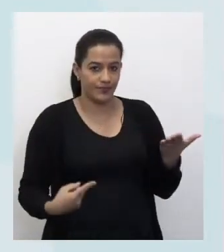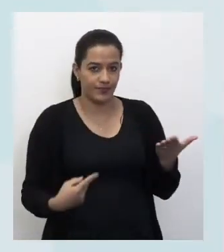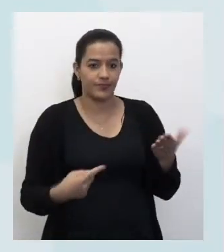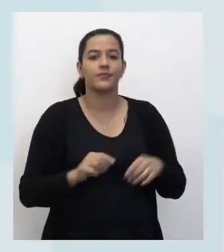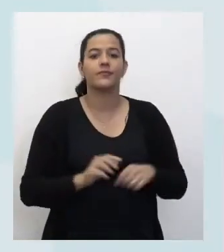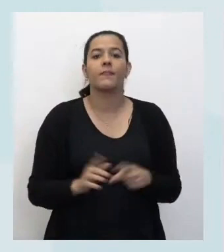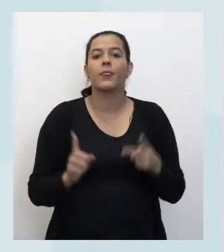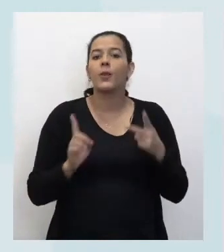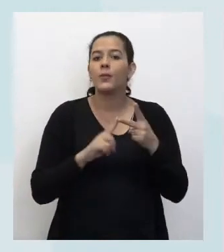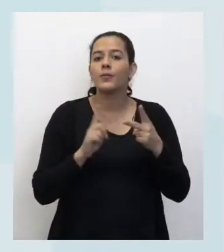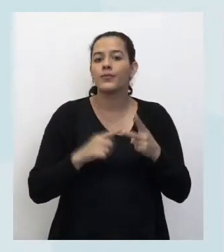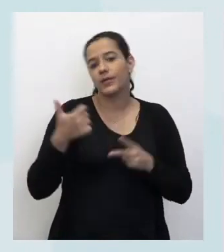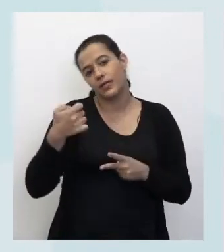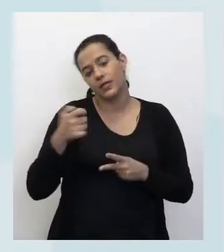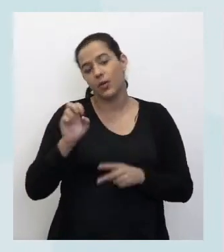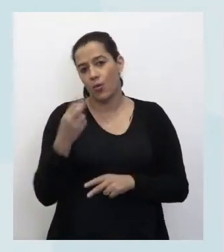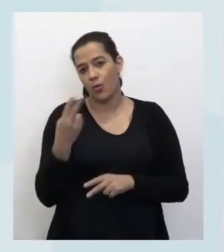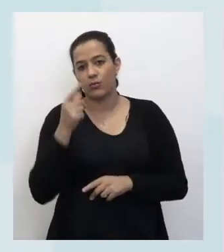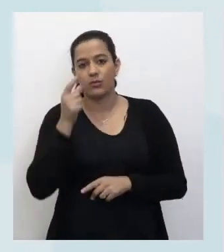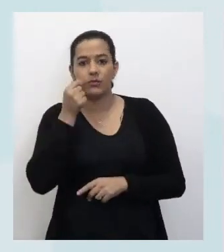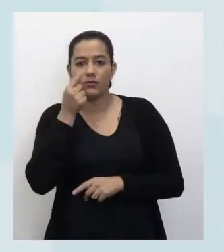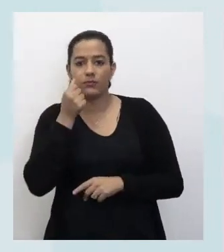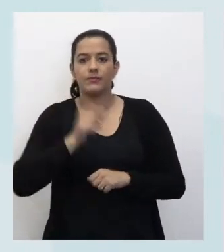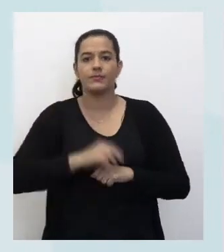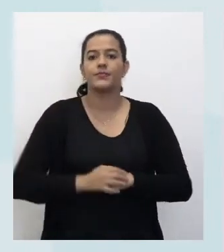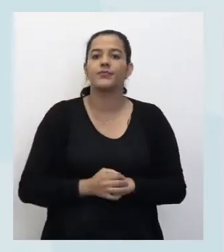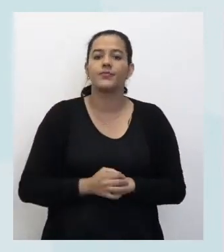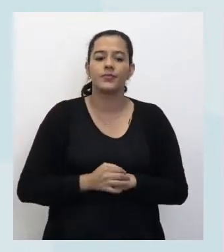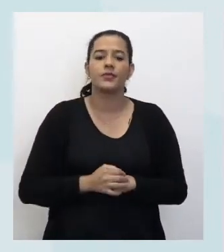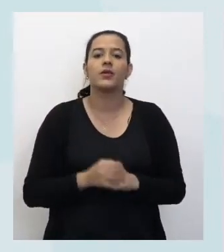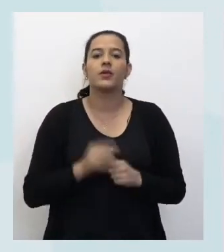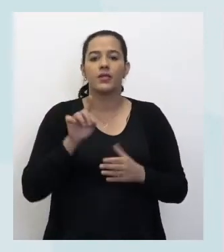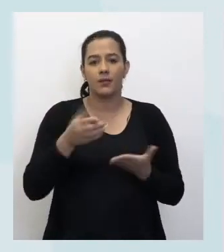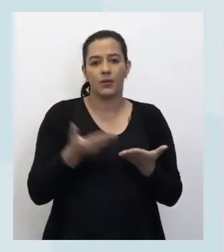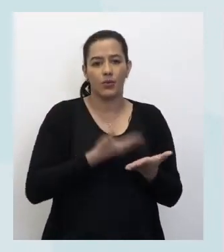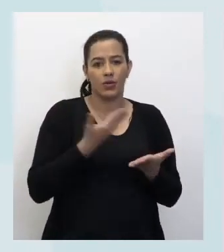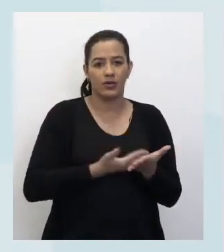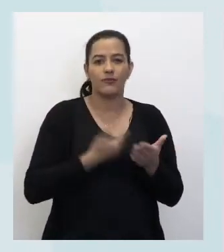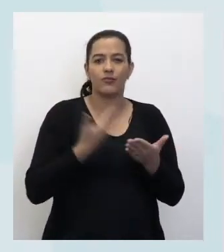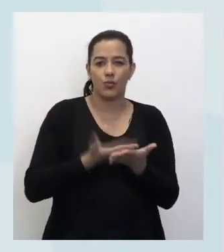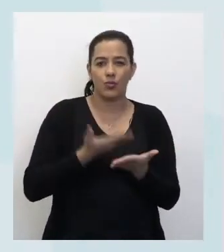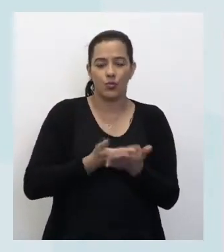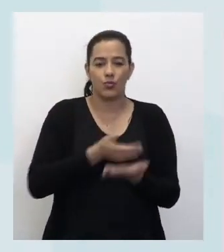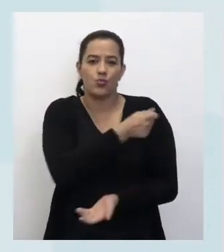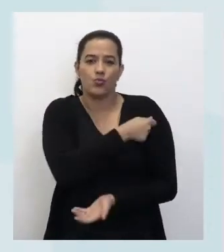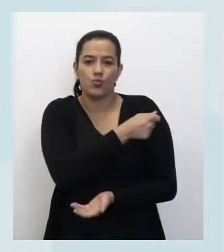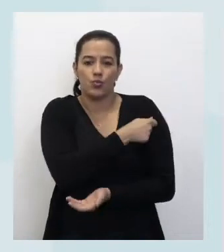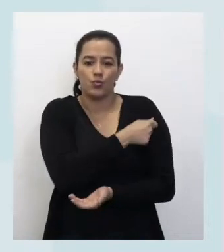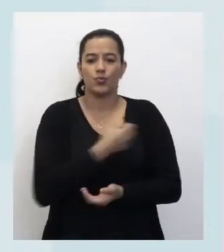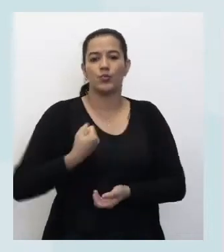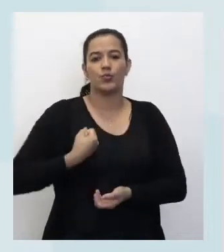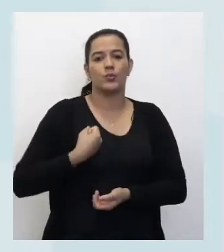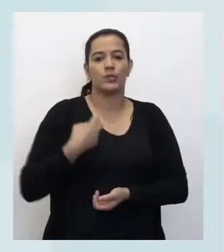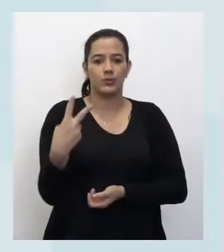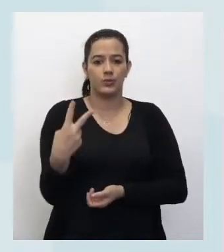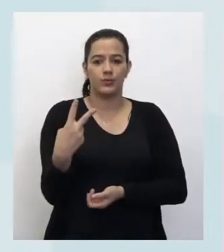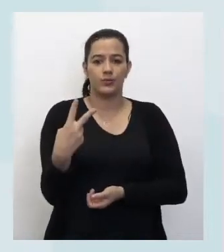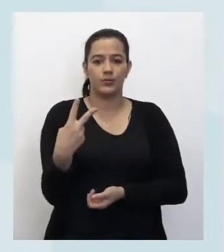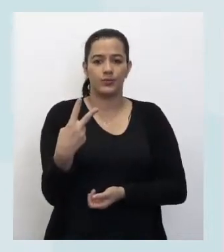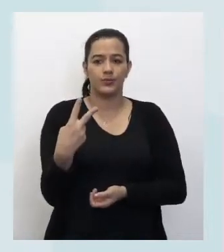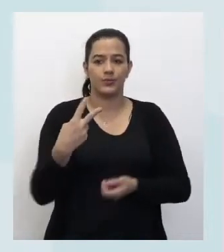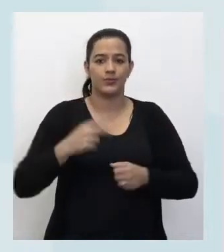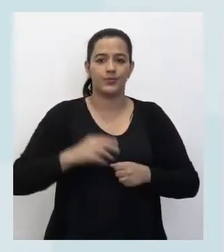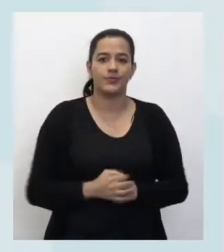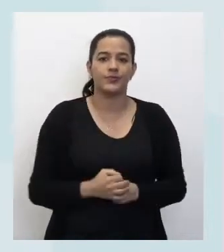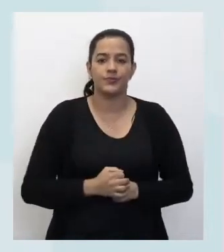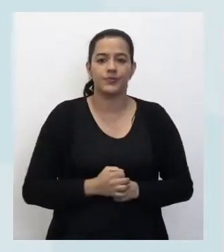uma caneta ou um lápis, and a student booklet. O caderno do aluno São Paulo Faz Escola, volume 2. É a última vez que a gente vai usar o volume 2, a